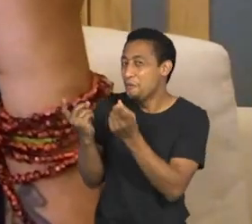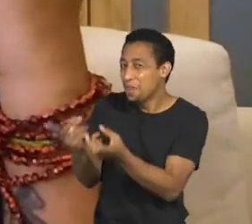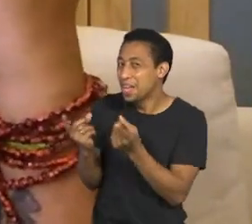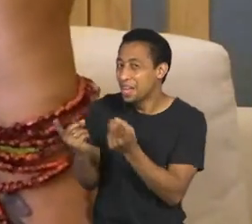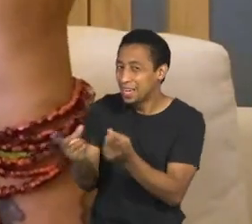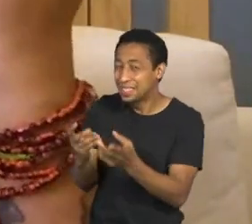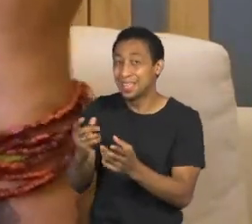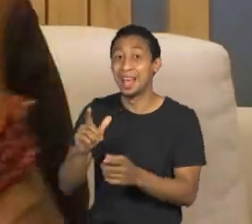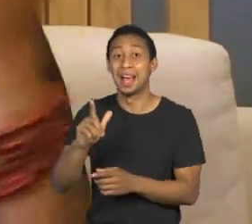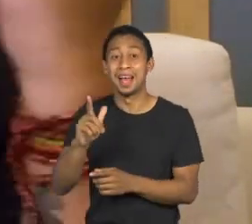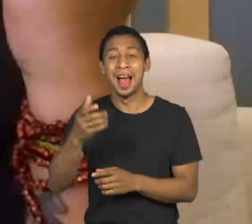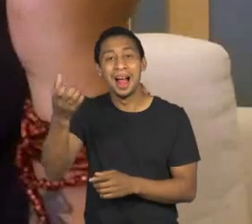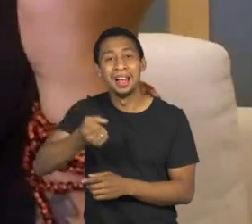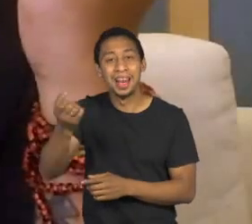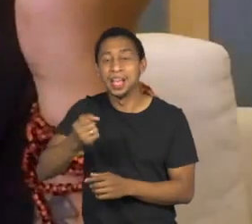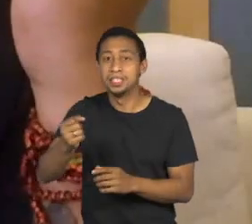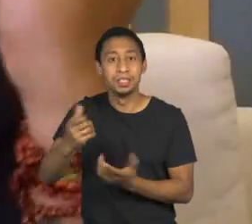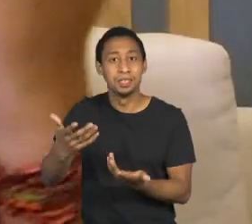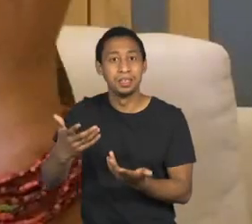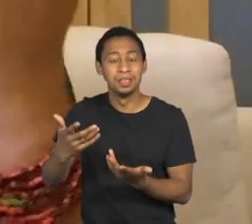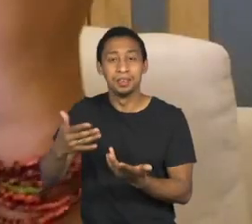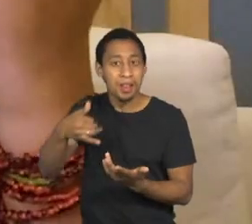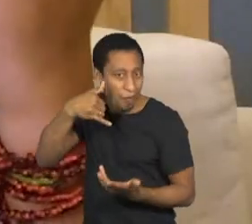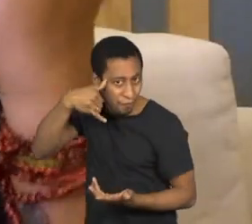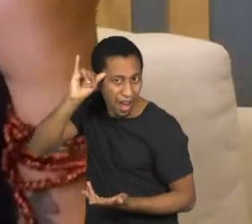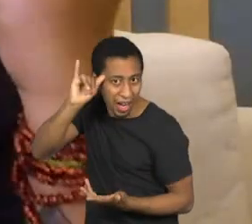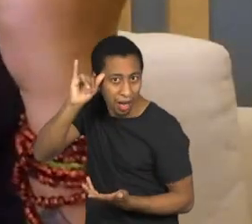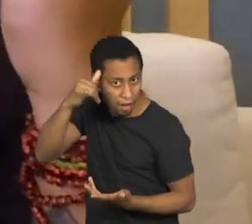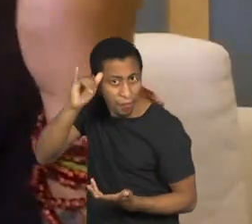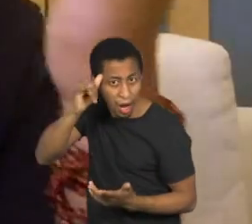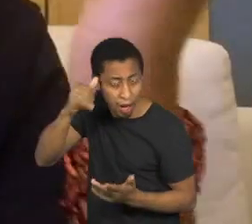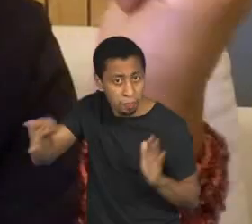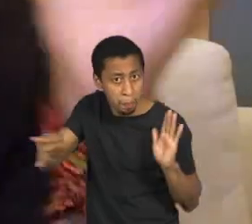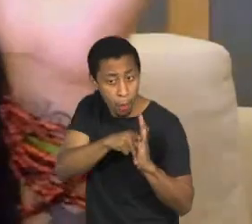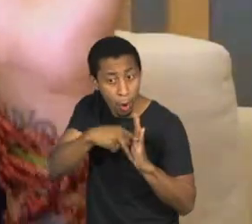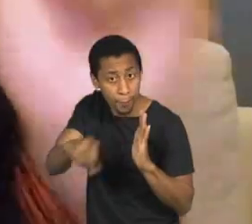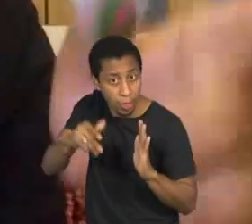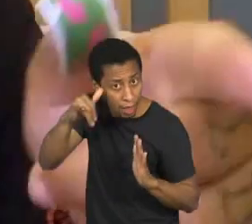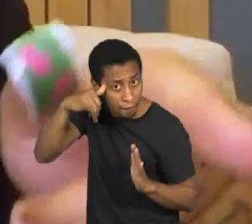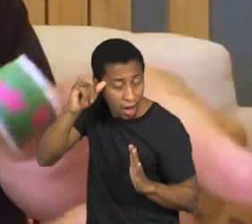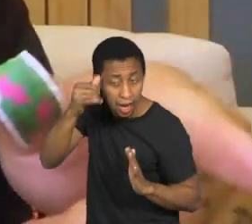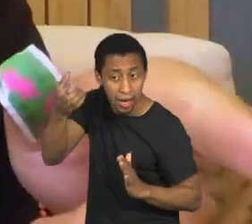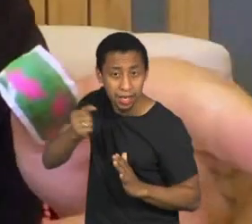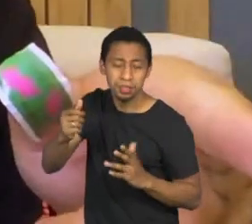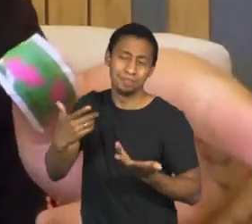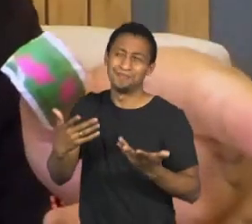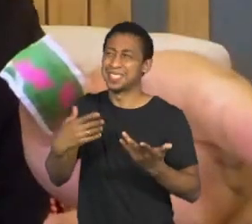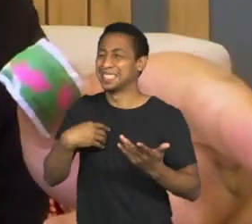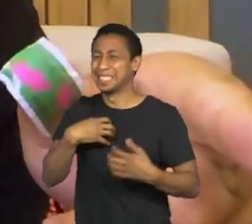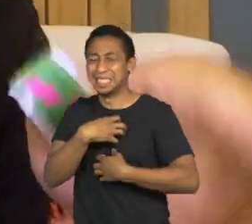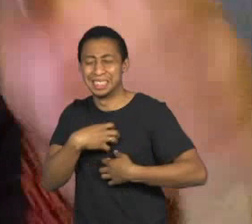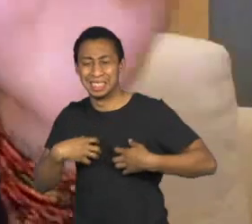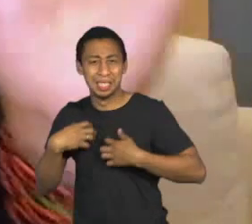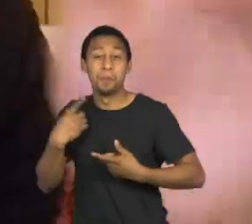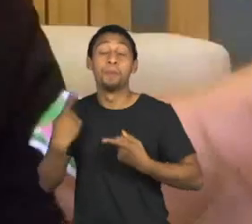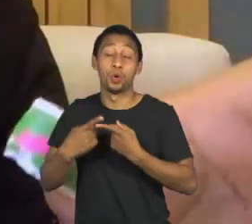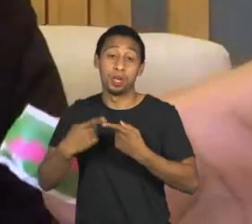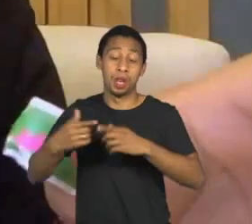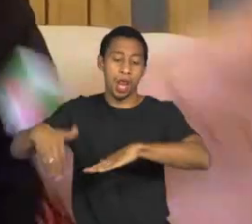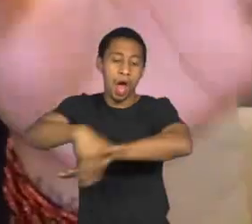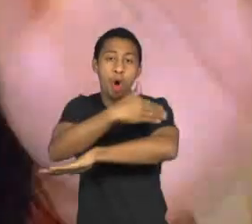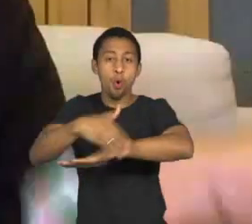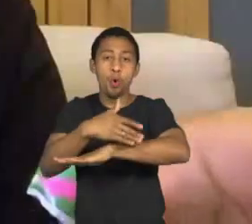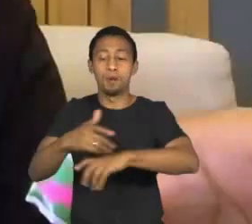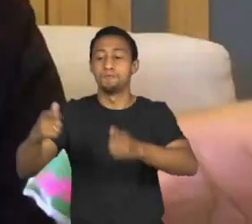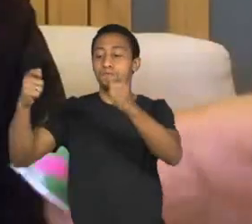vendia leite direto da vaca, ele tem umas vacas aqui, e ele tava tipo zoado, porque ele vende o leite na estrada. Ele põe a